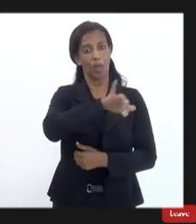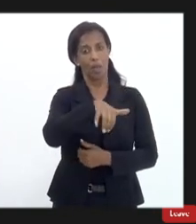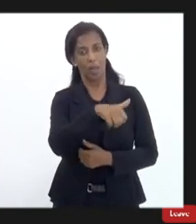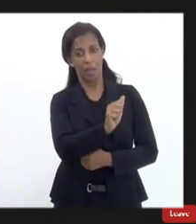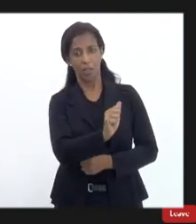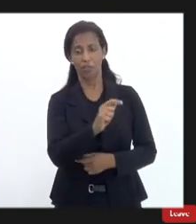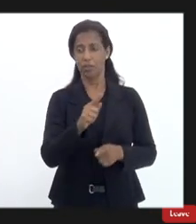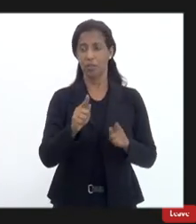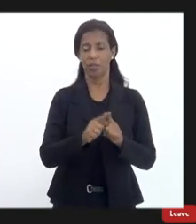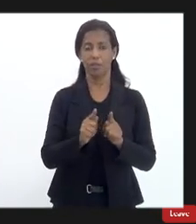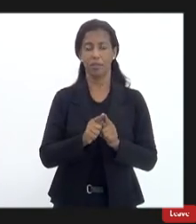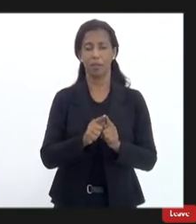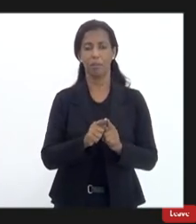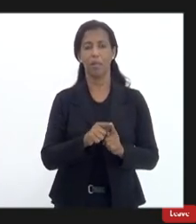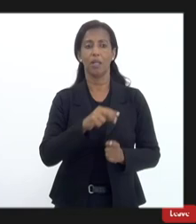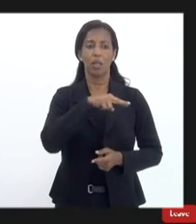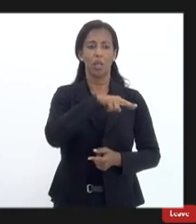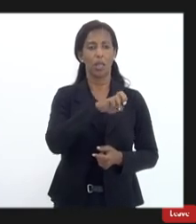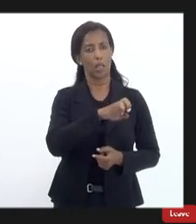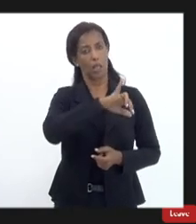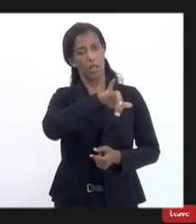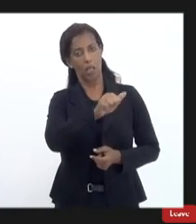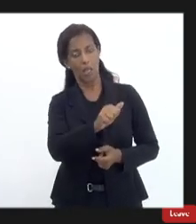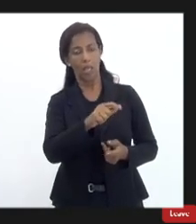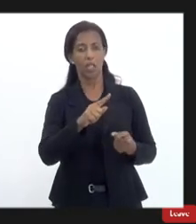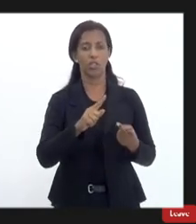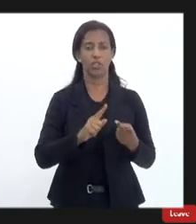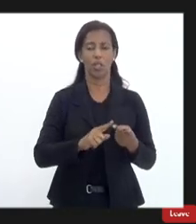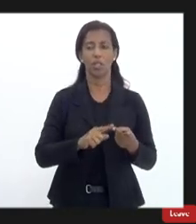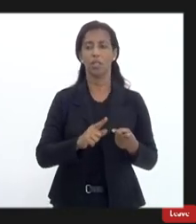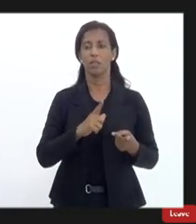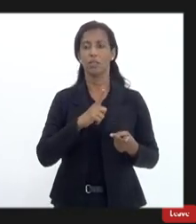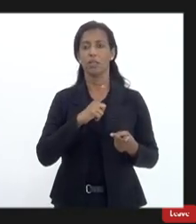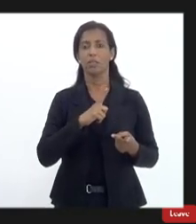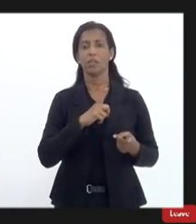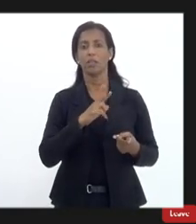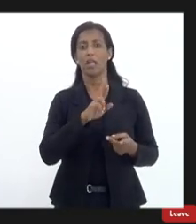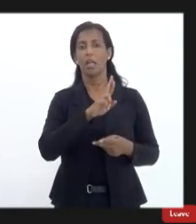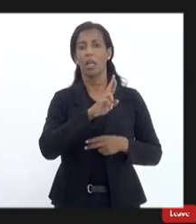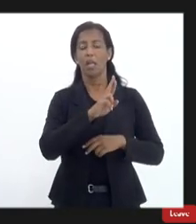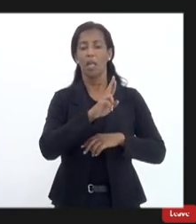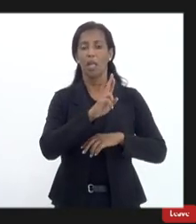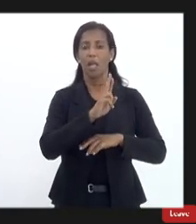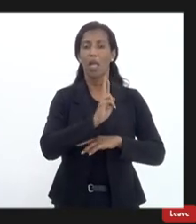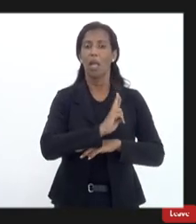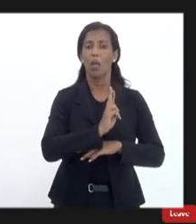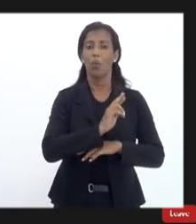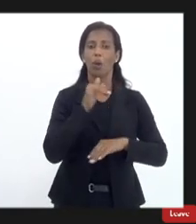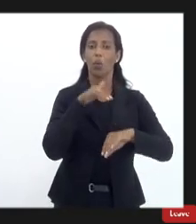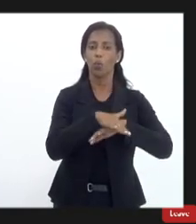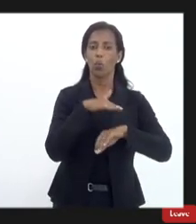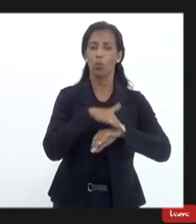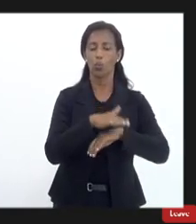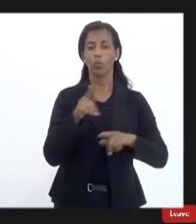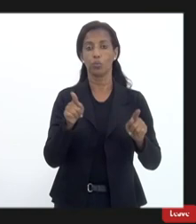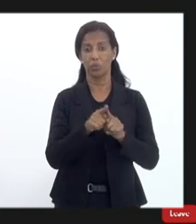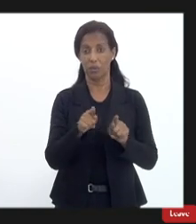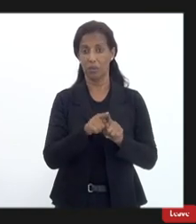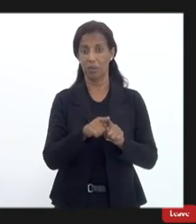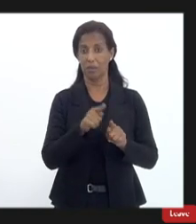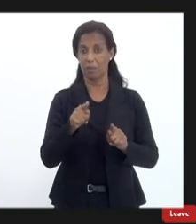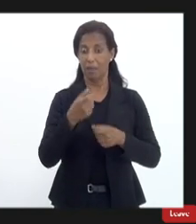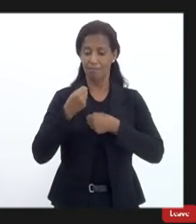alunos do NEJA, né? A gente tem alguns alunos que são do regular noturno, mas, efetivamente, os alunos do NEJA. A questão